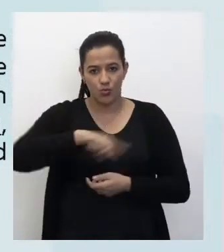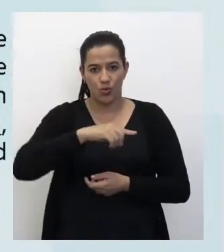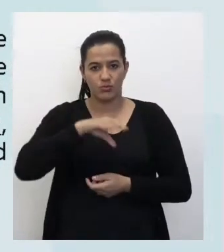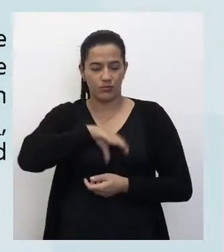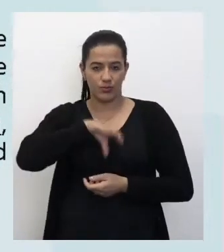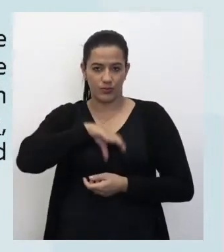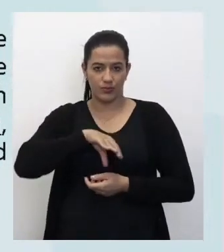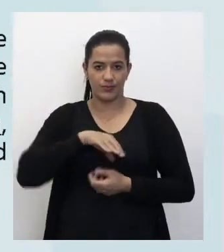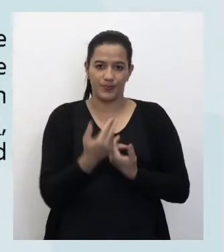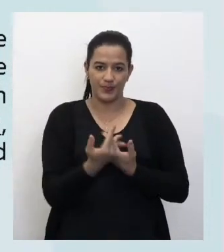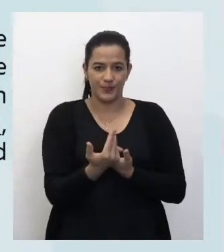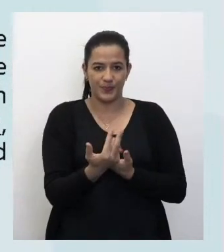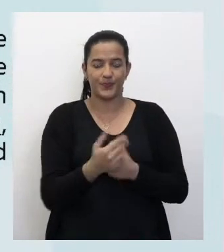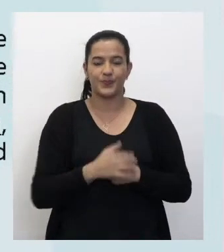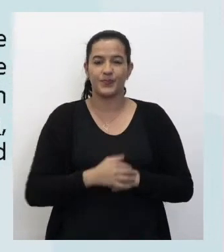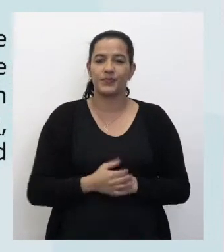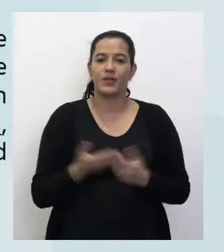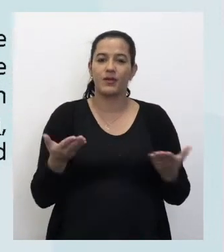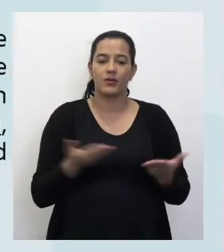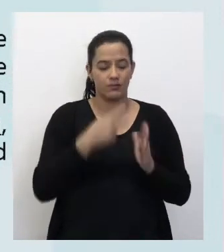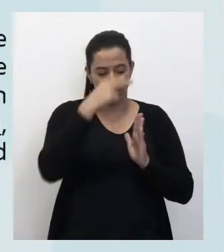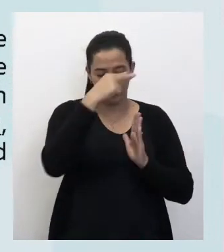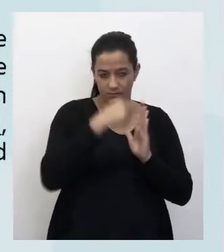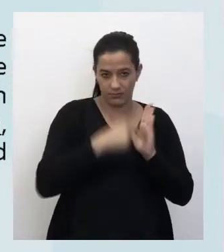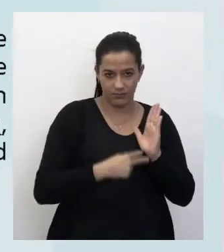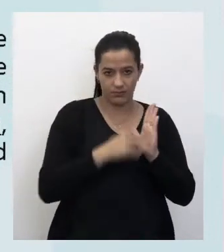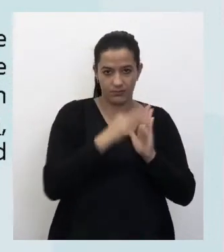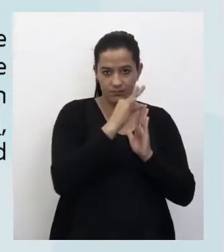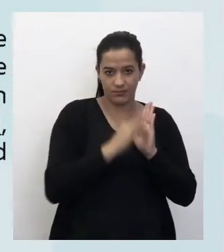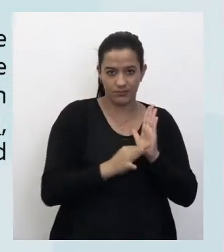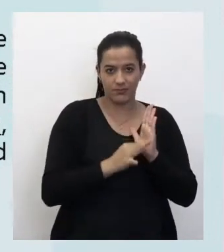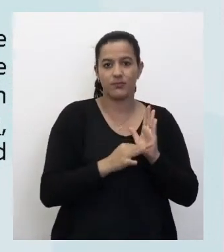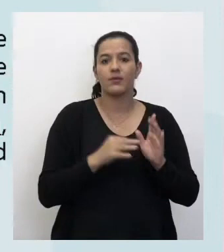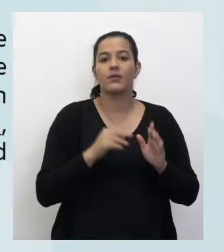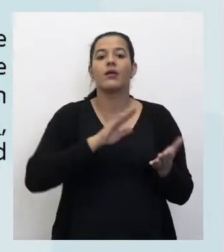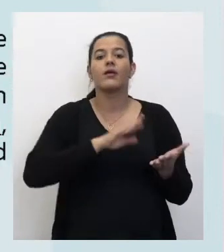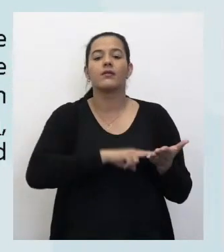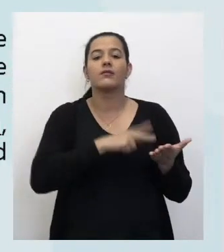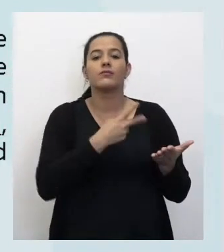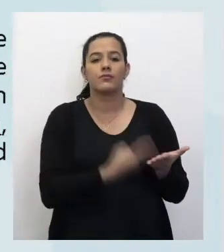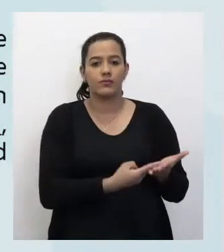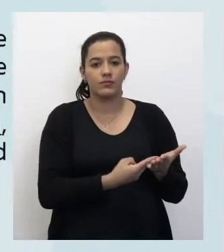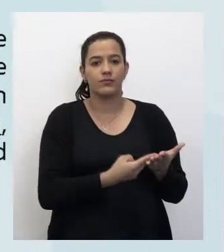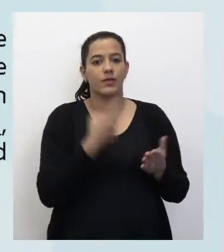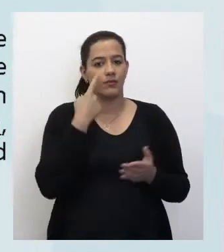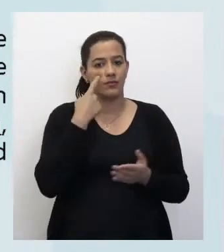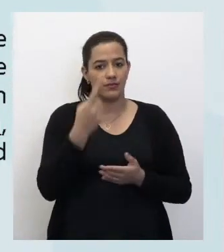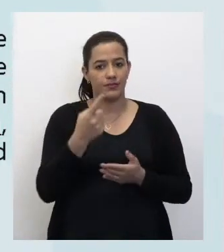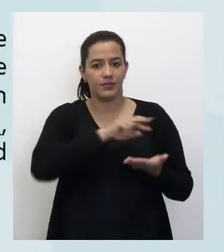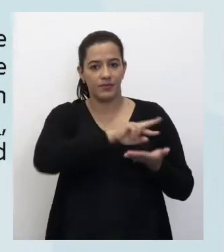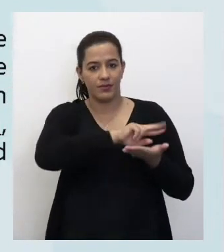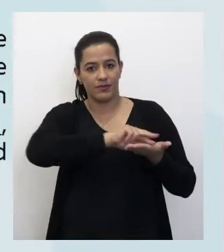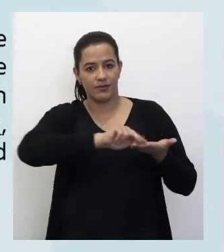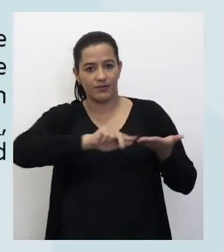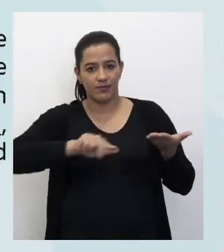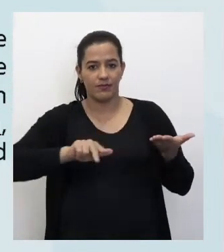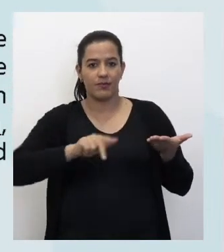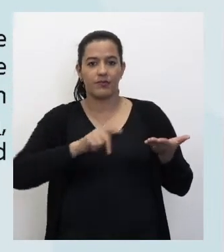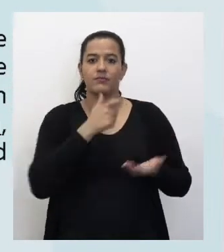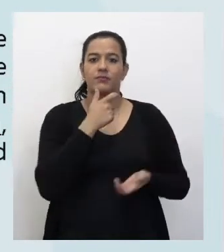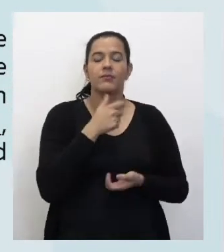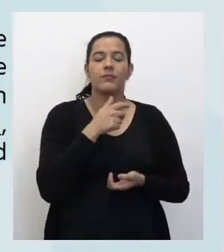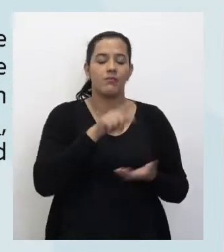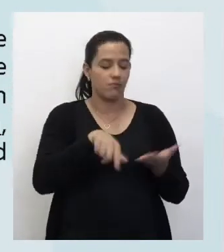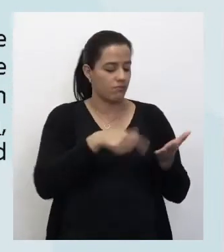Ed, vamos dar uma lida agora nesse texto para eles, traduzir essa parte e eles podem ver que tem várias palavras sublinhadas lá,